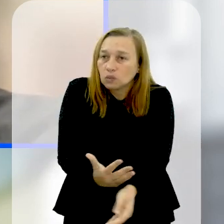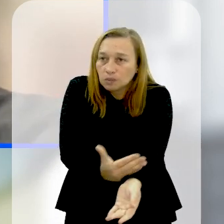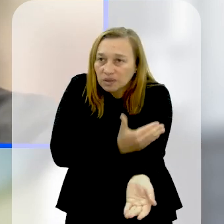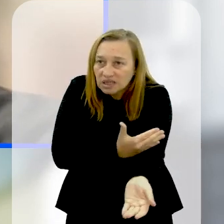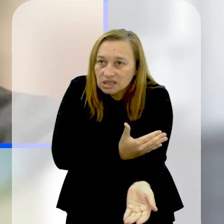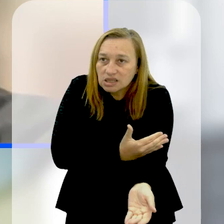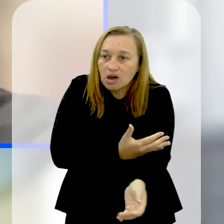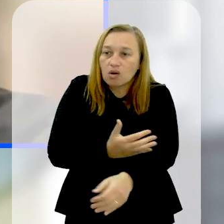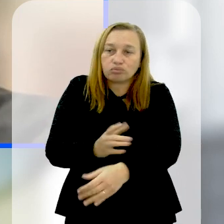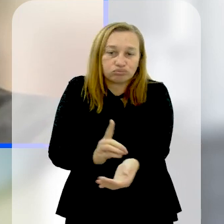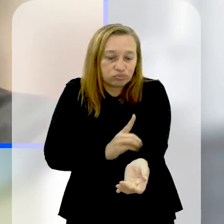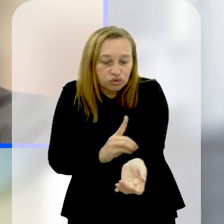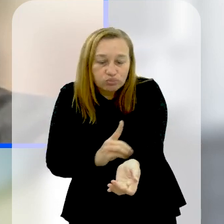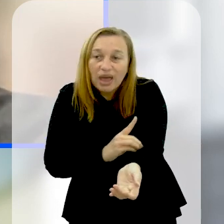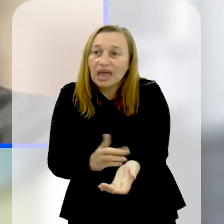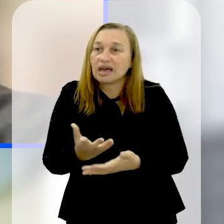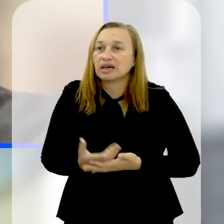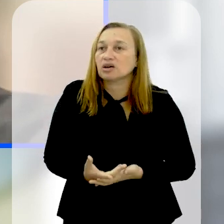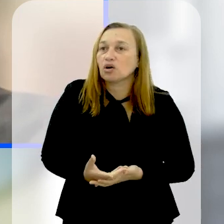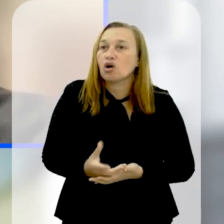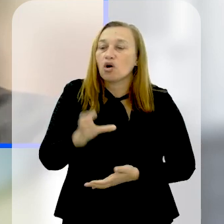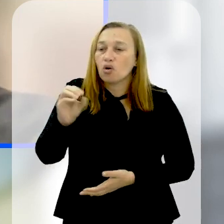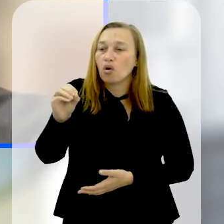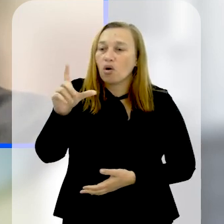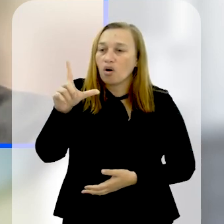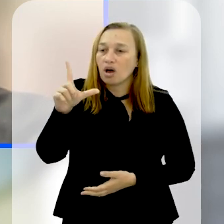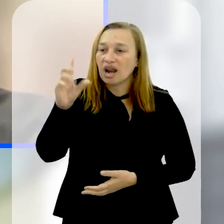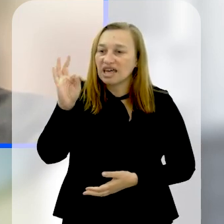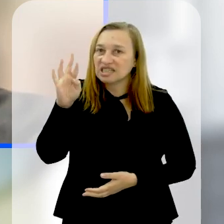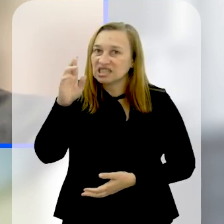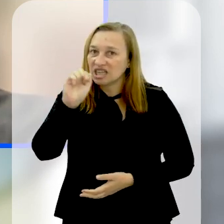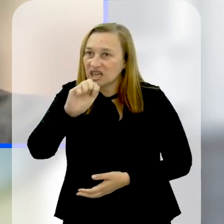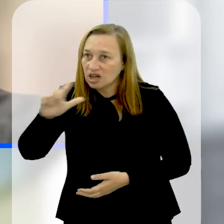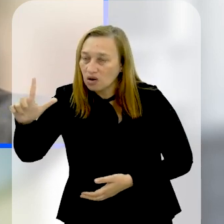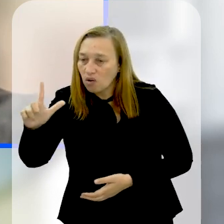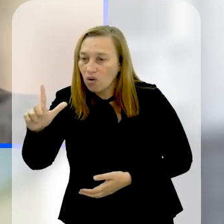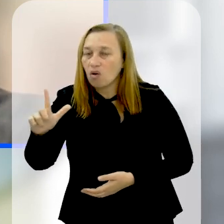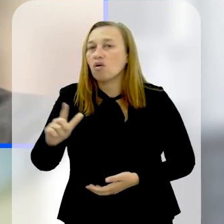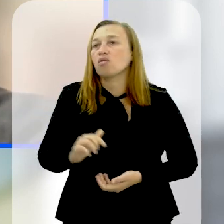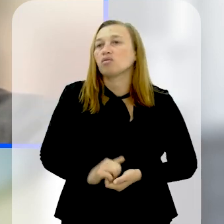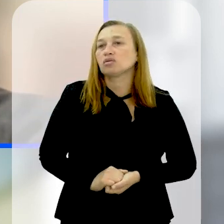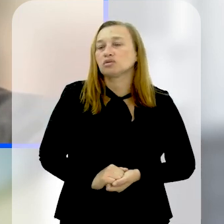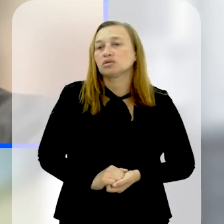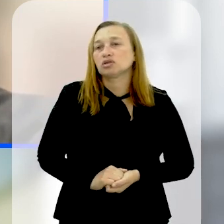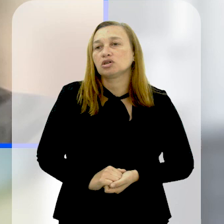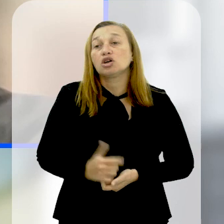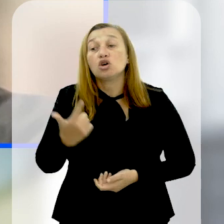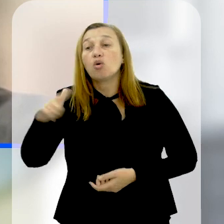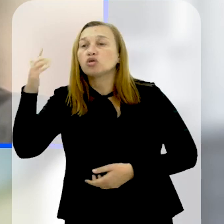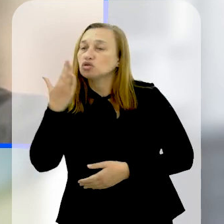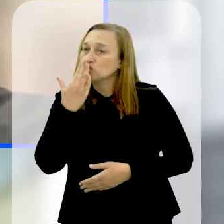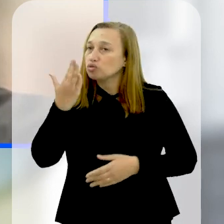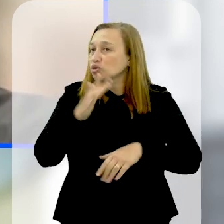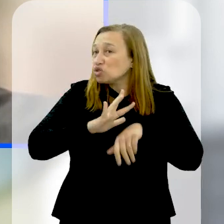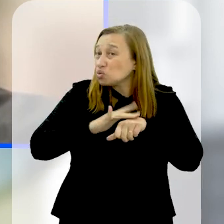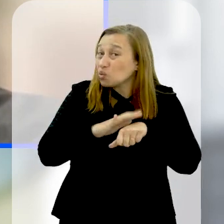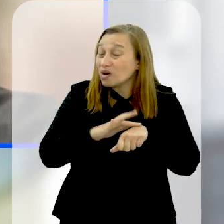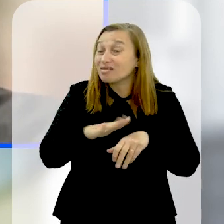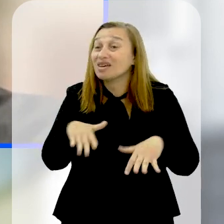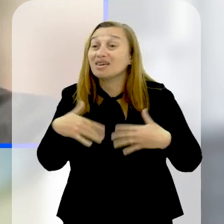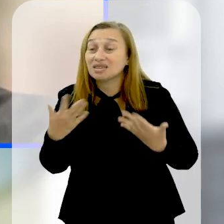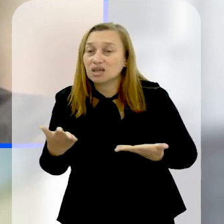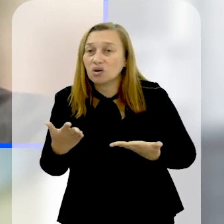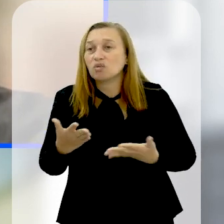hipertensão, diabetes, com os exames sanguíneos lá, colesterol, glicemia bastante alterados. Então,